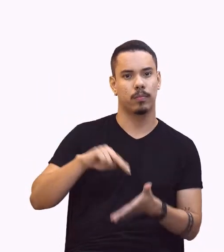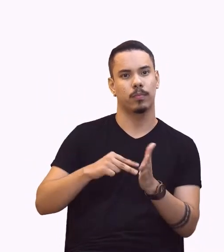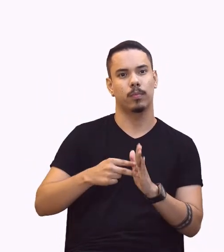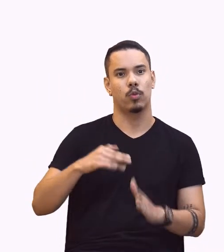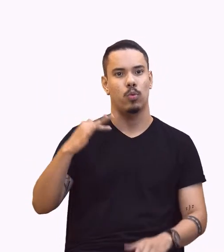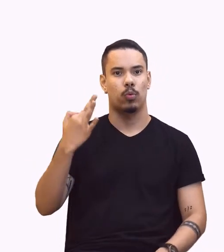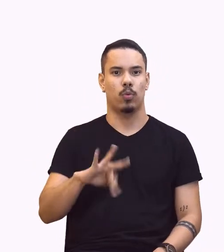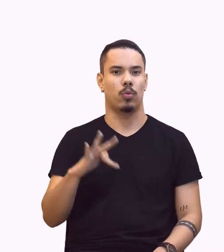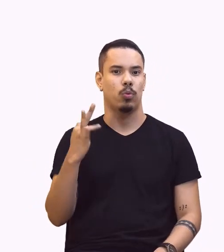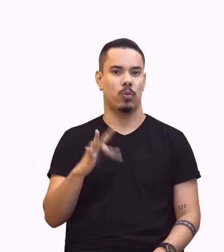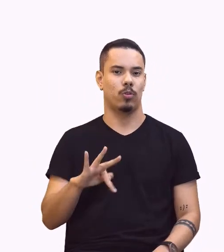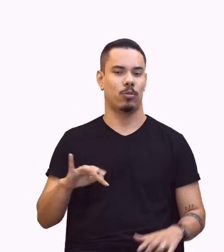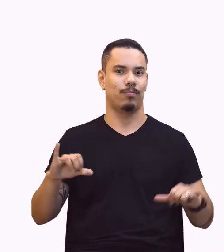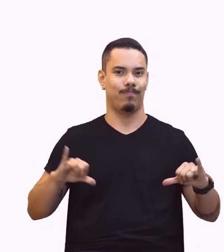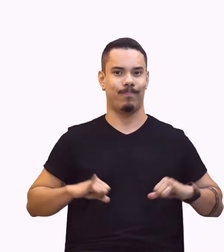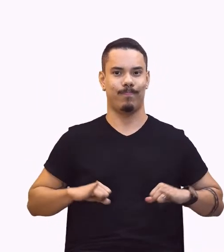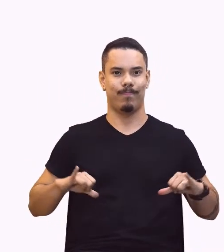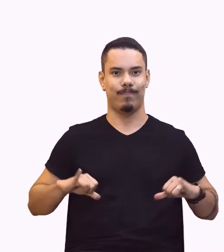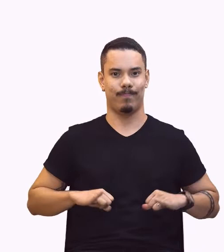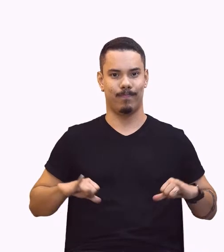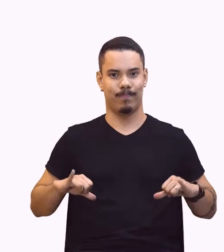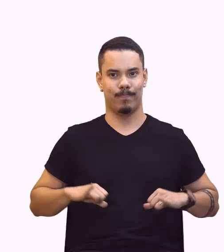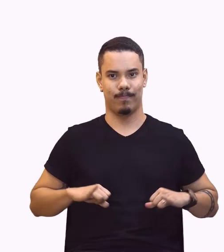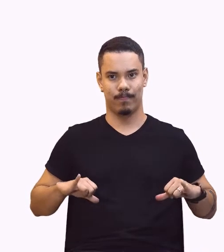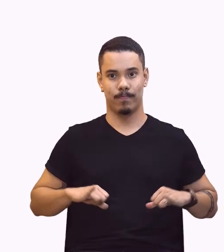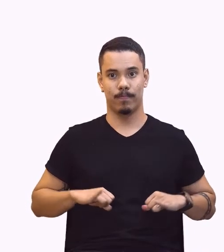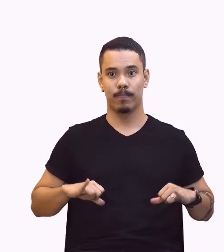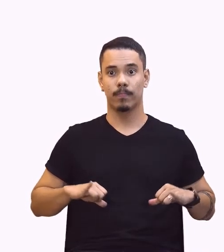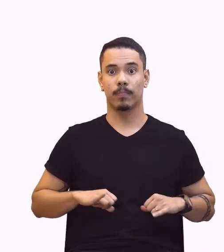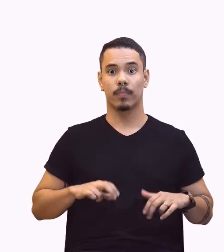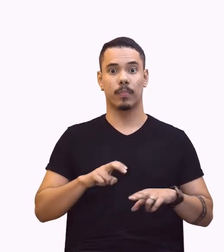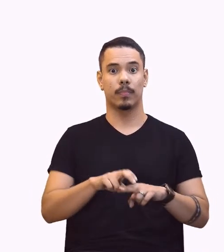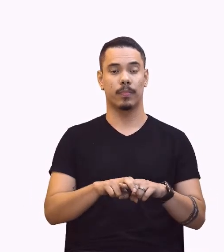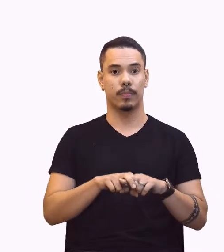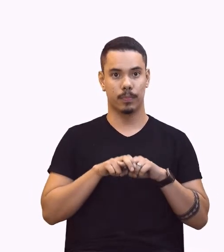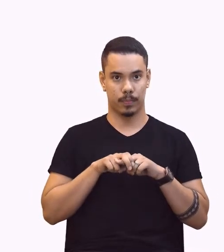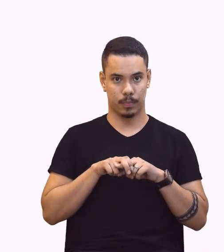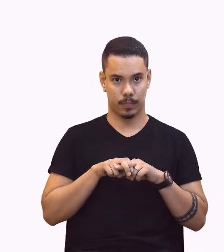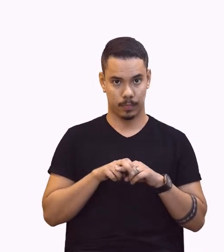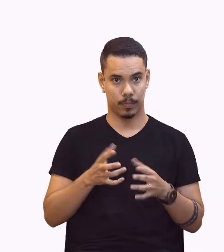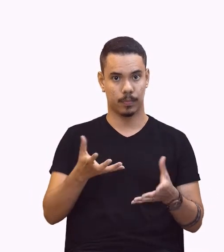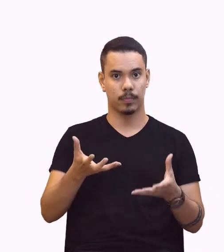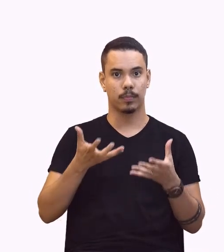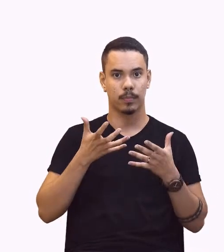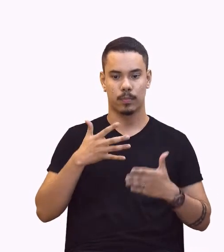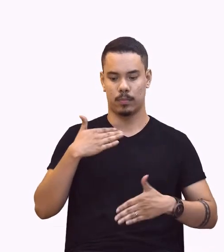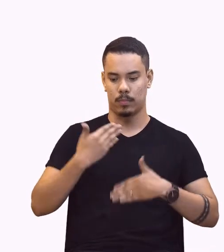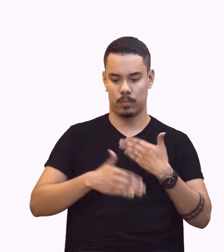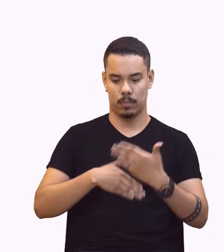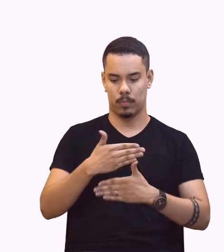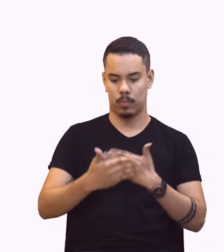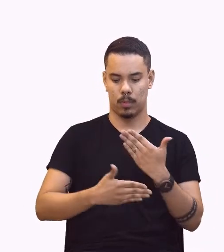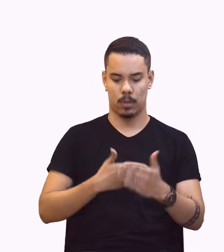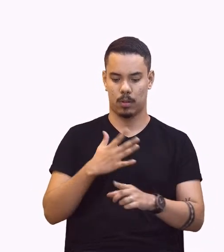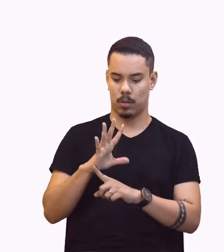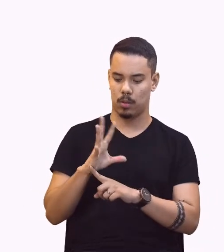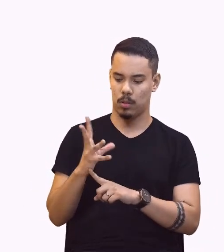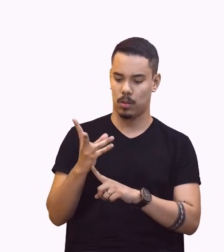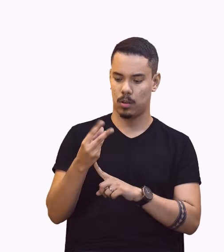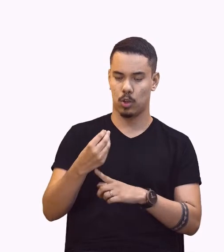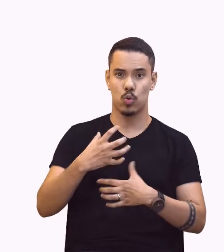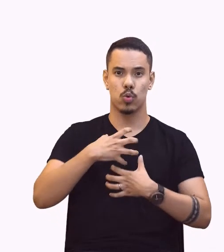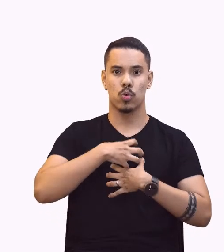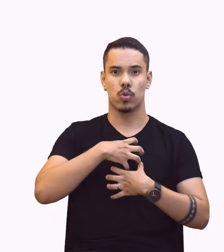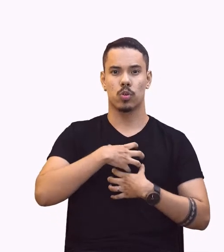grande mal da vida era a dor. Por isso, ele queria desenvolver uma arte de viver